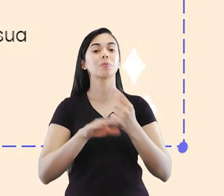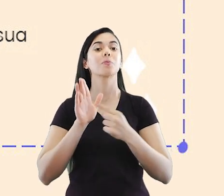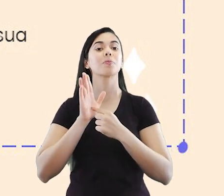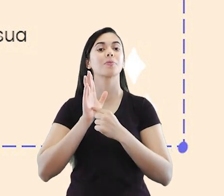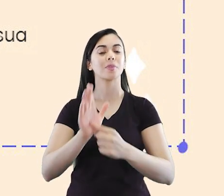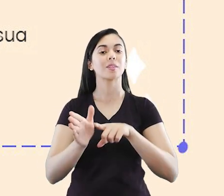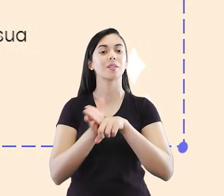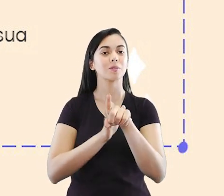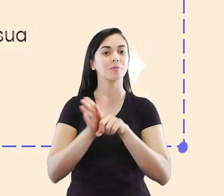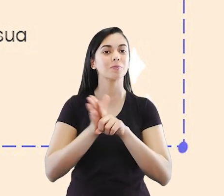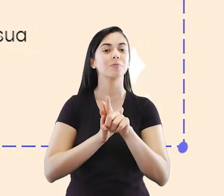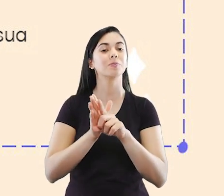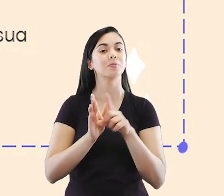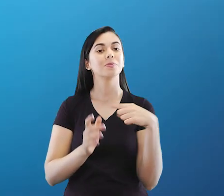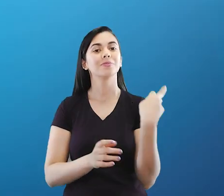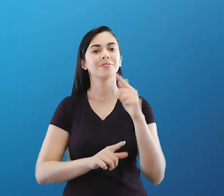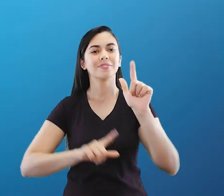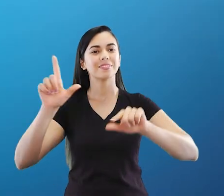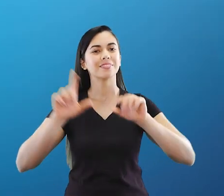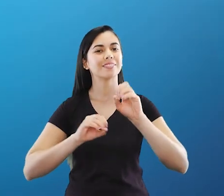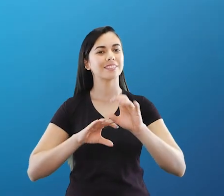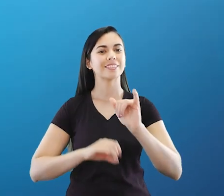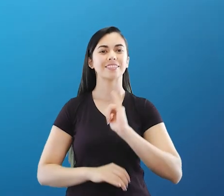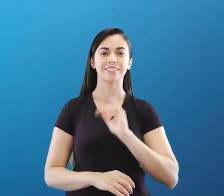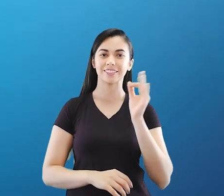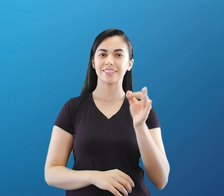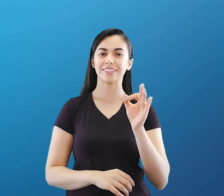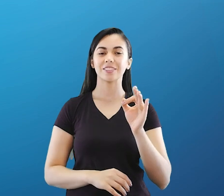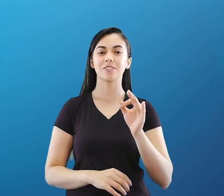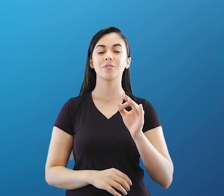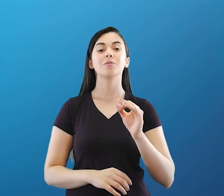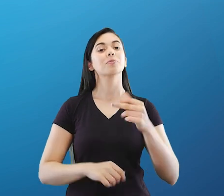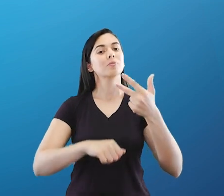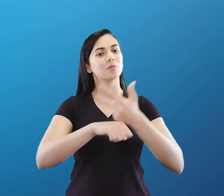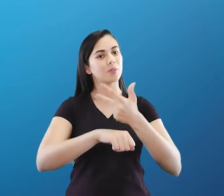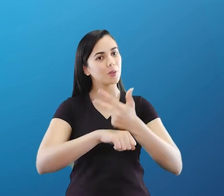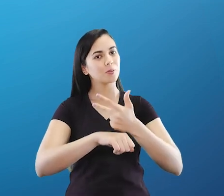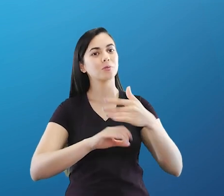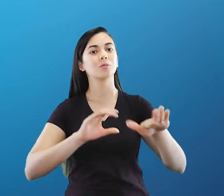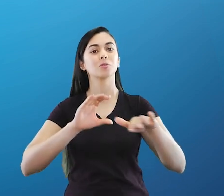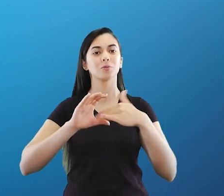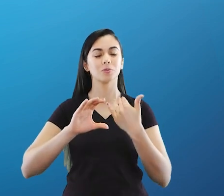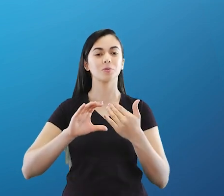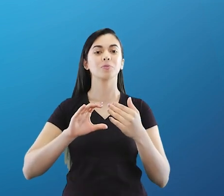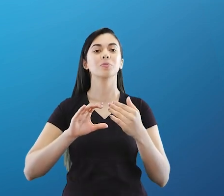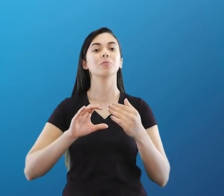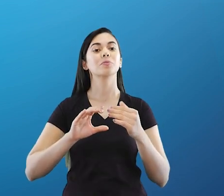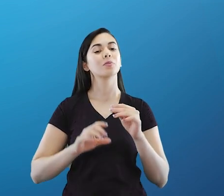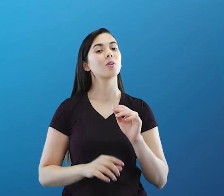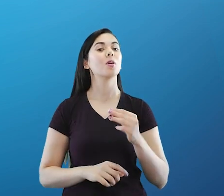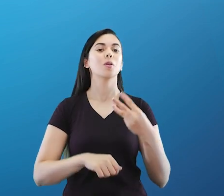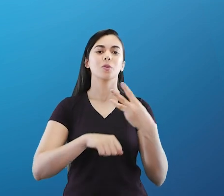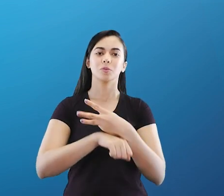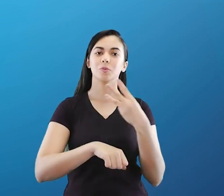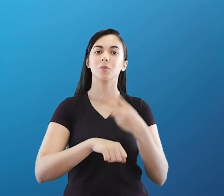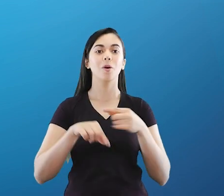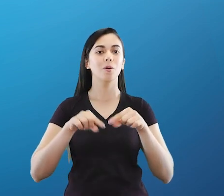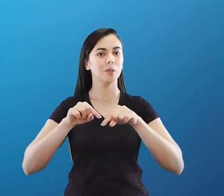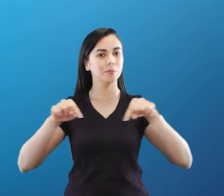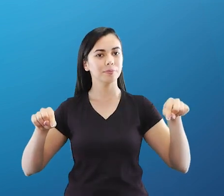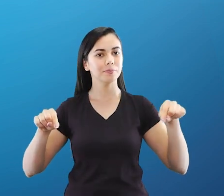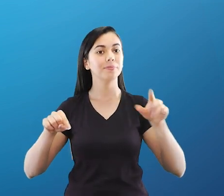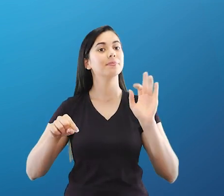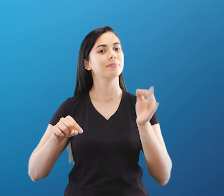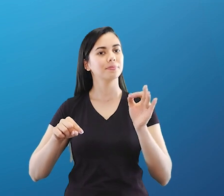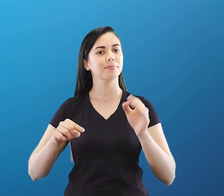aqui para a gente da TV do CAIDS. A gente vai receber o seu vídeo nesse número de telefone que está aparecendo aqui na tela, tá bom?